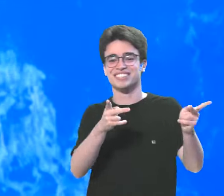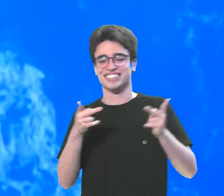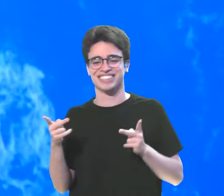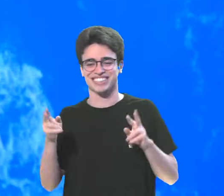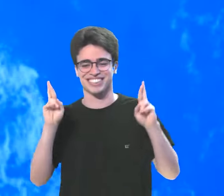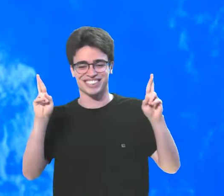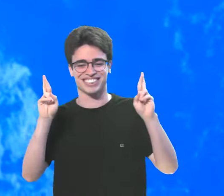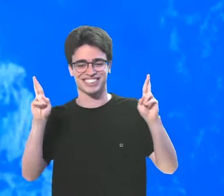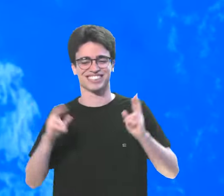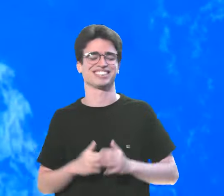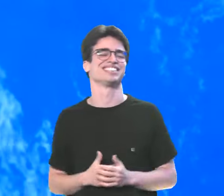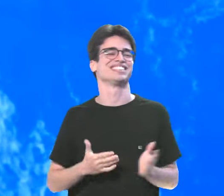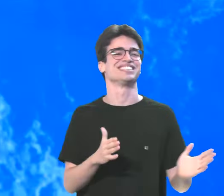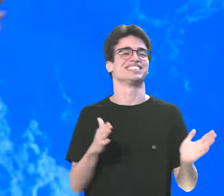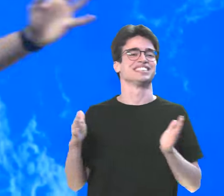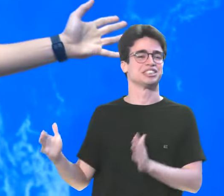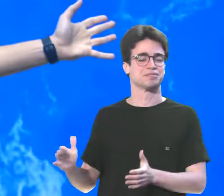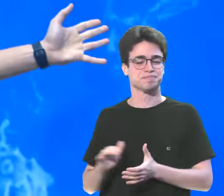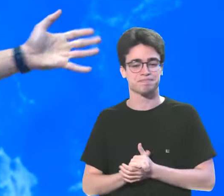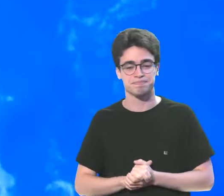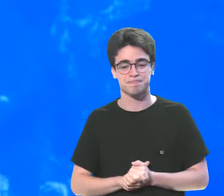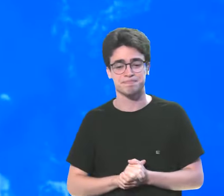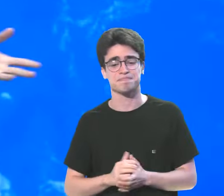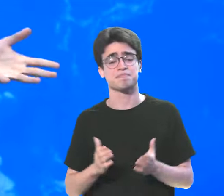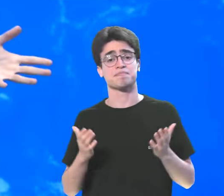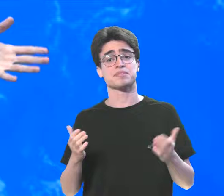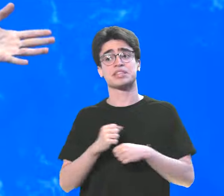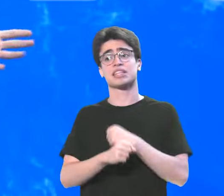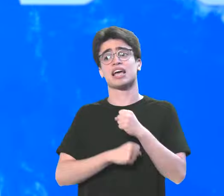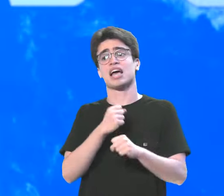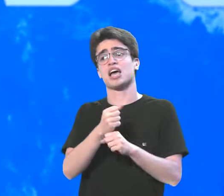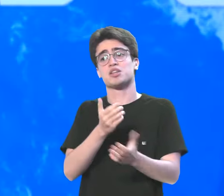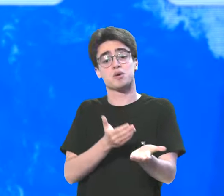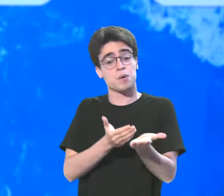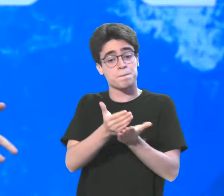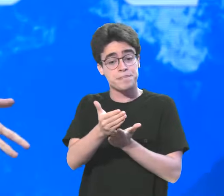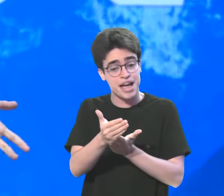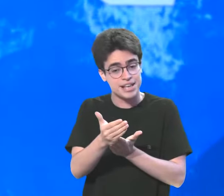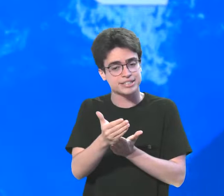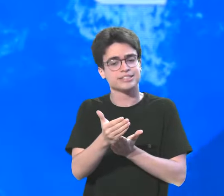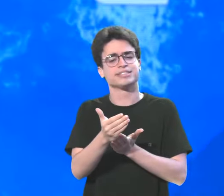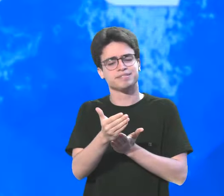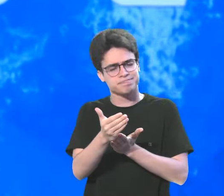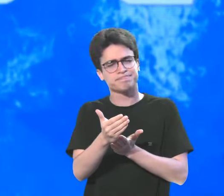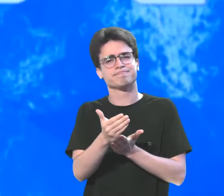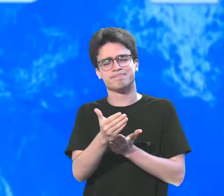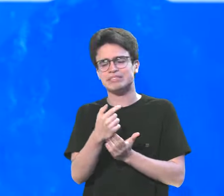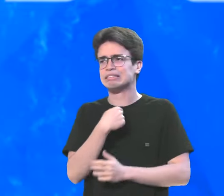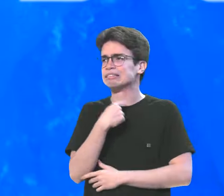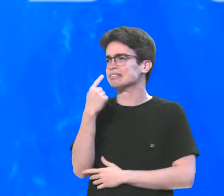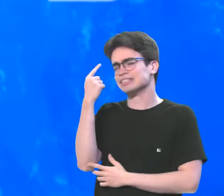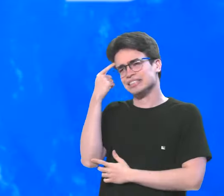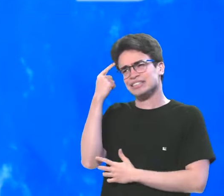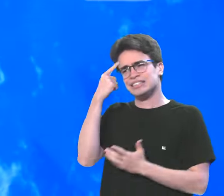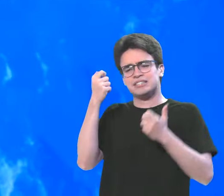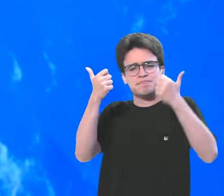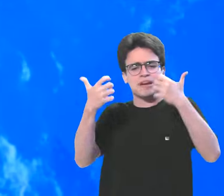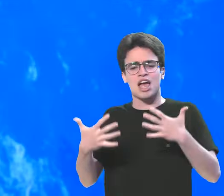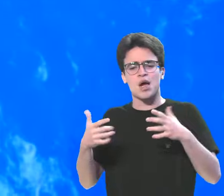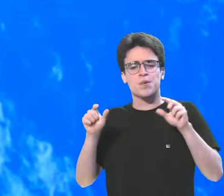quiser e início de ano pensei no que eu podia falar